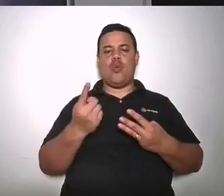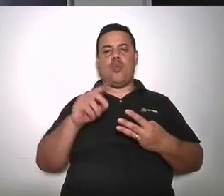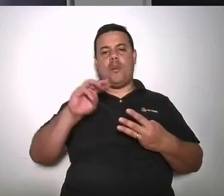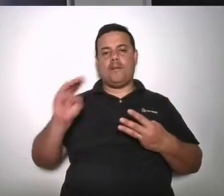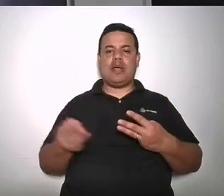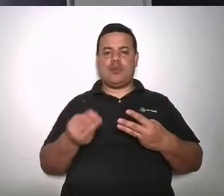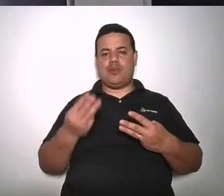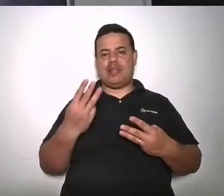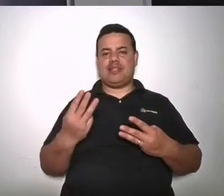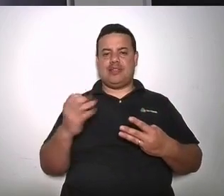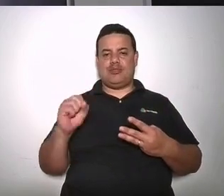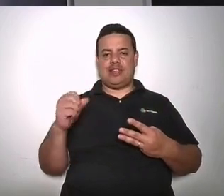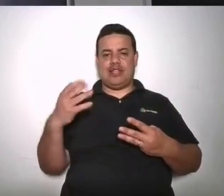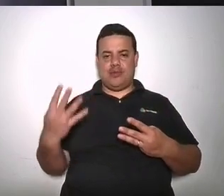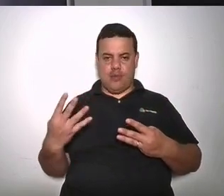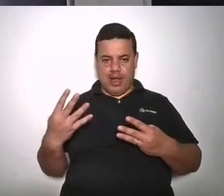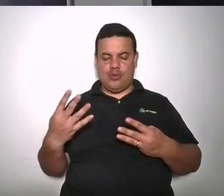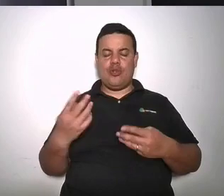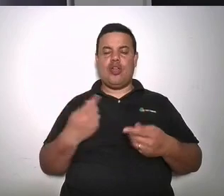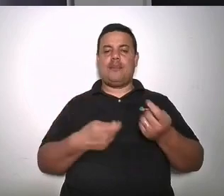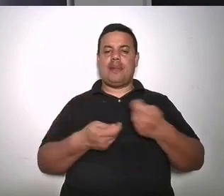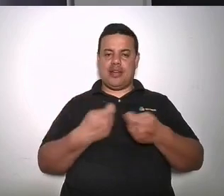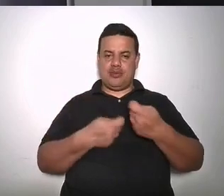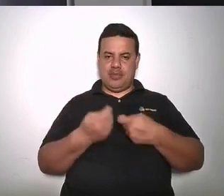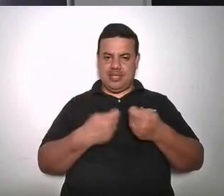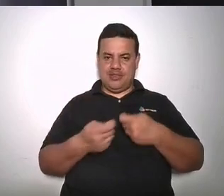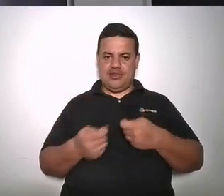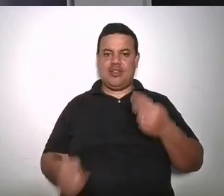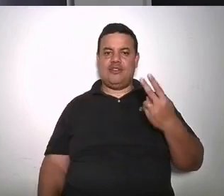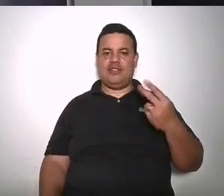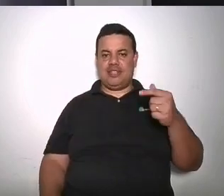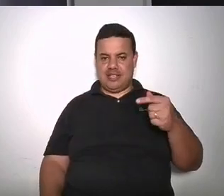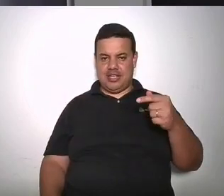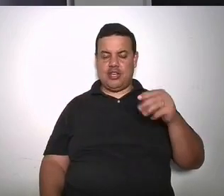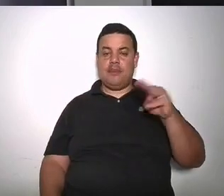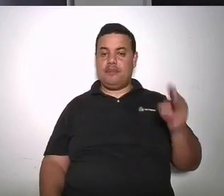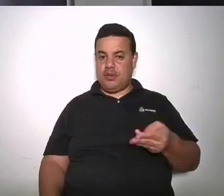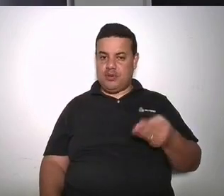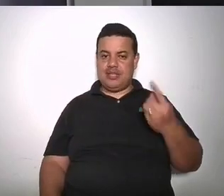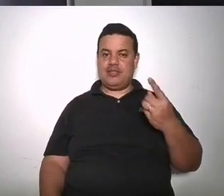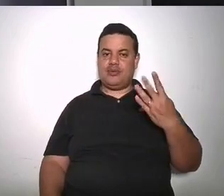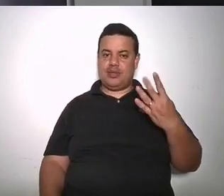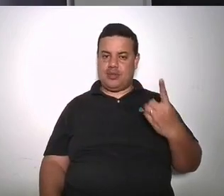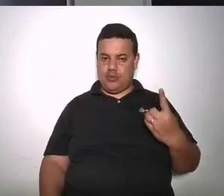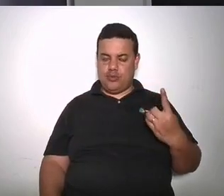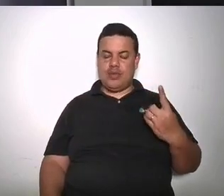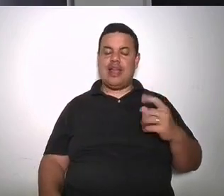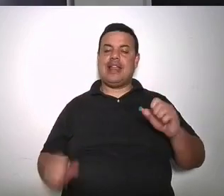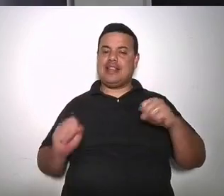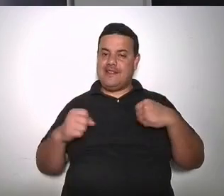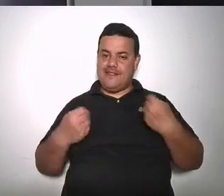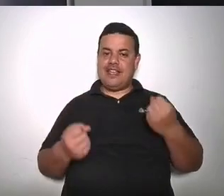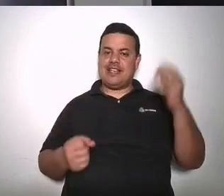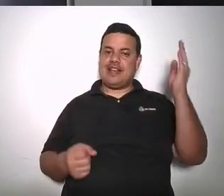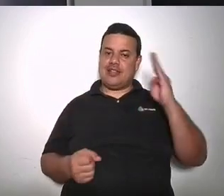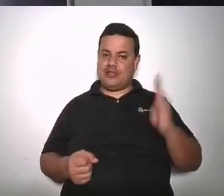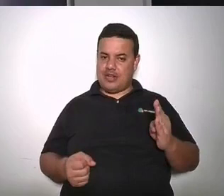1.384.000. Para a administração, 27.141.000. Defesa Nacional, 75.000. Segurança